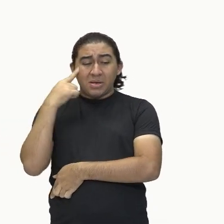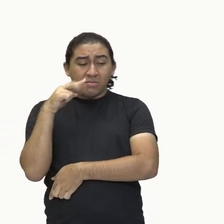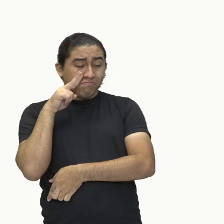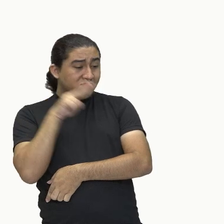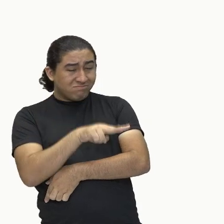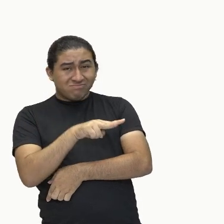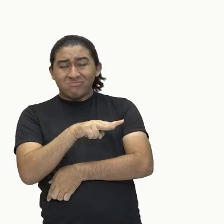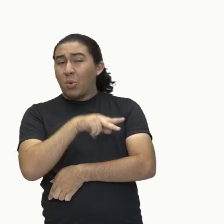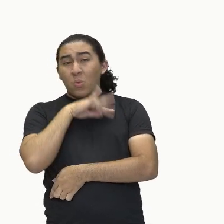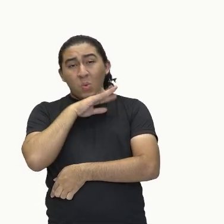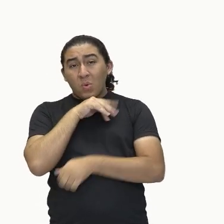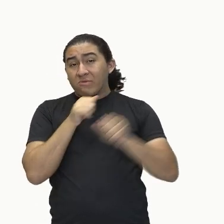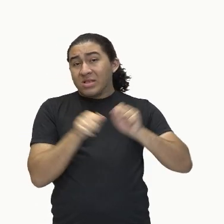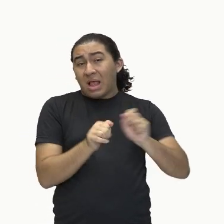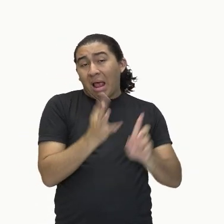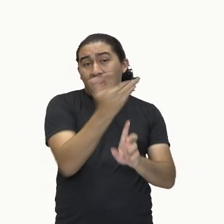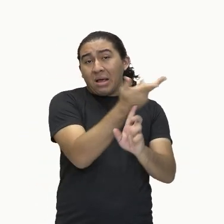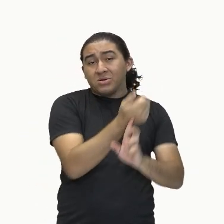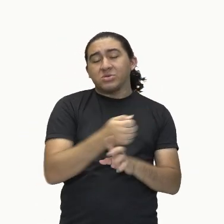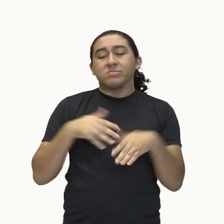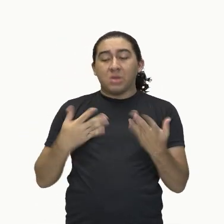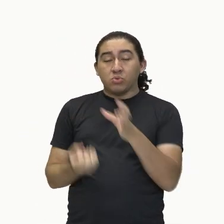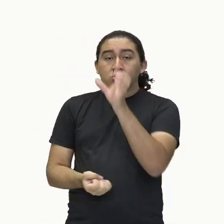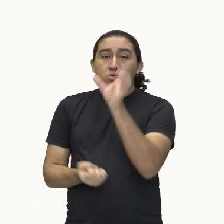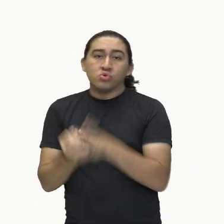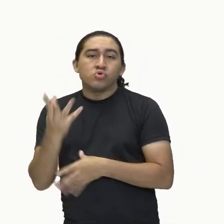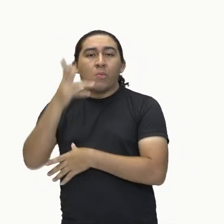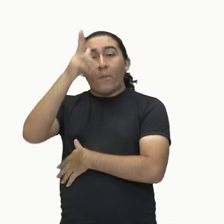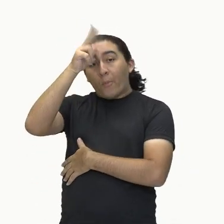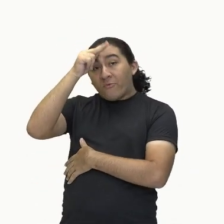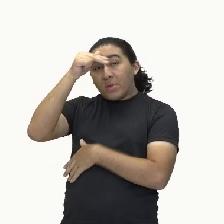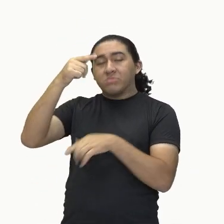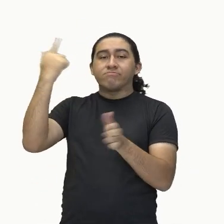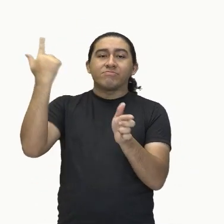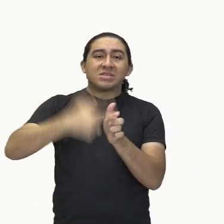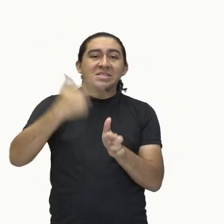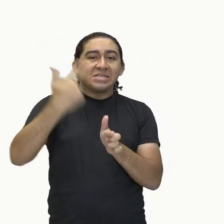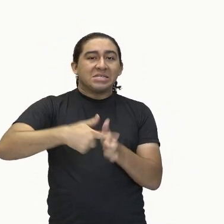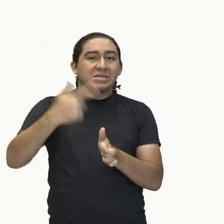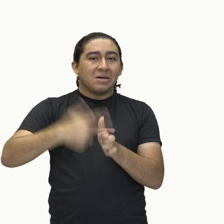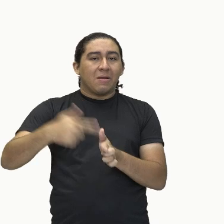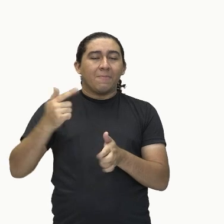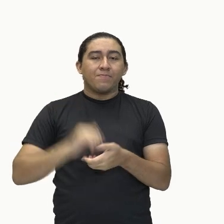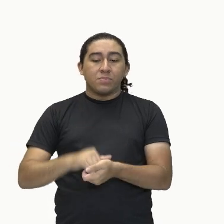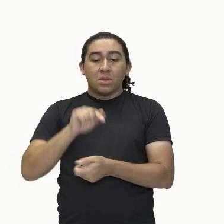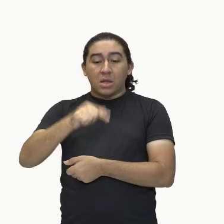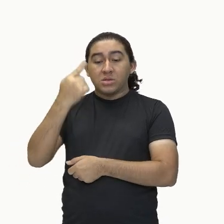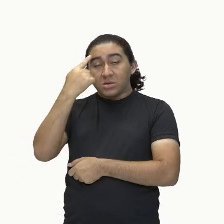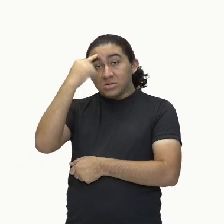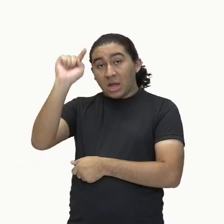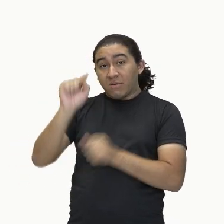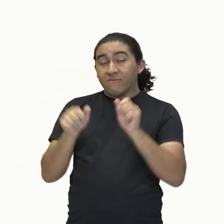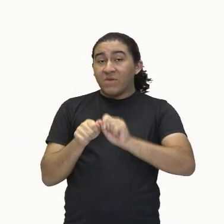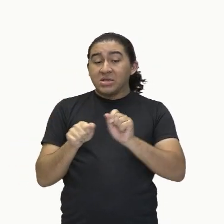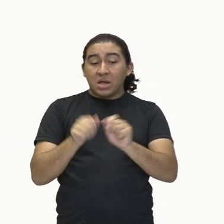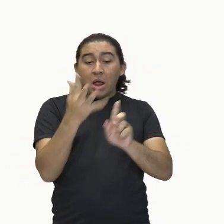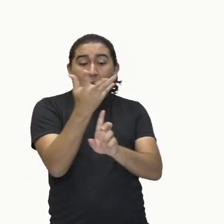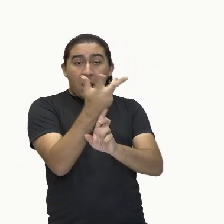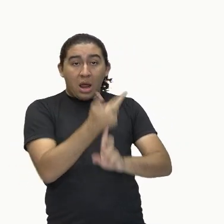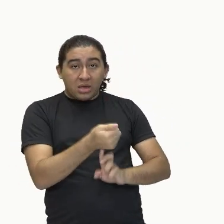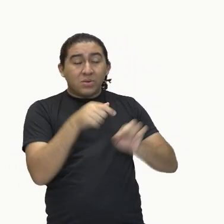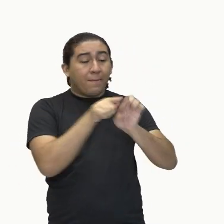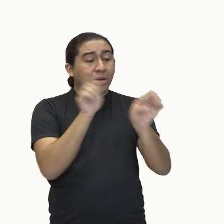eles surgem com esse movimento, fazendo crítica exatamente a essa ideia de produzir arte nesse